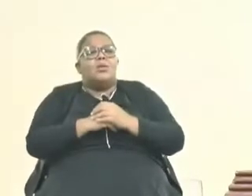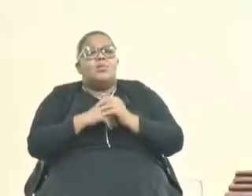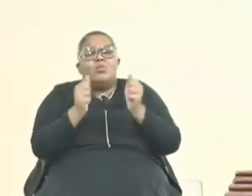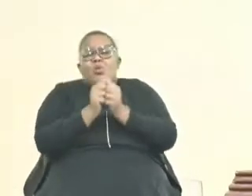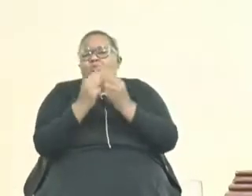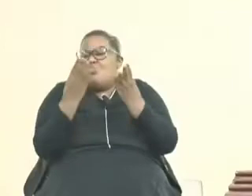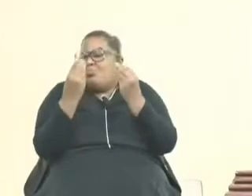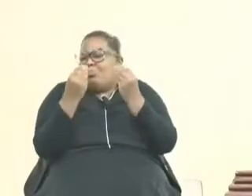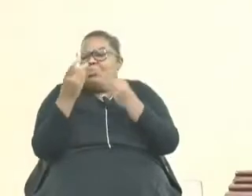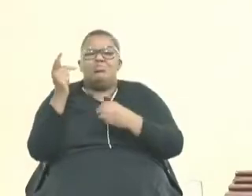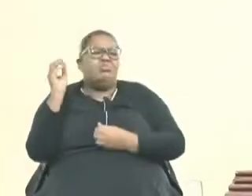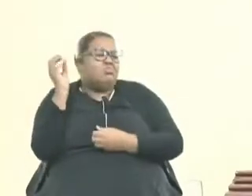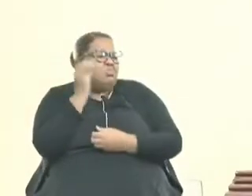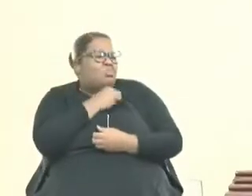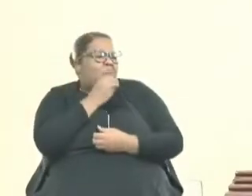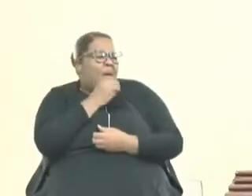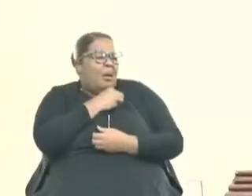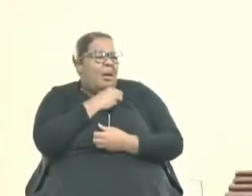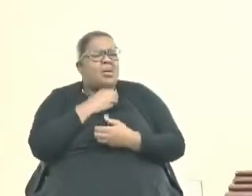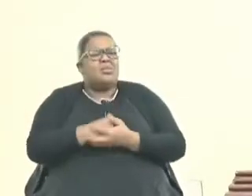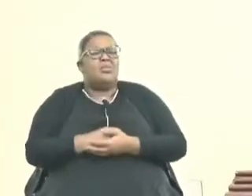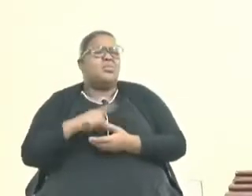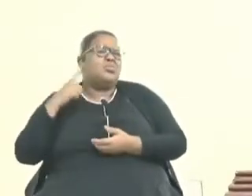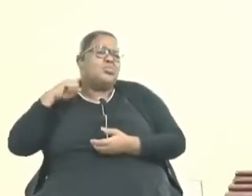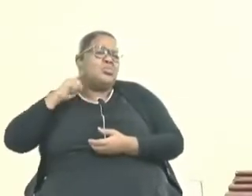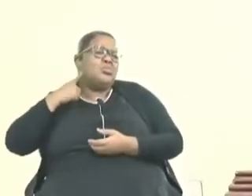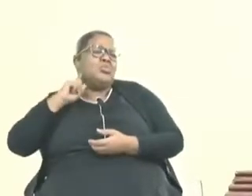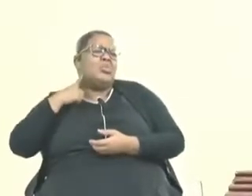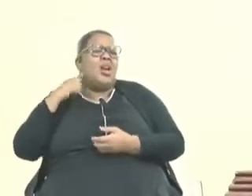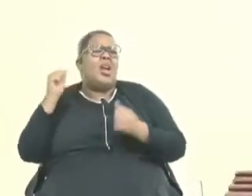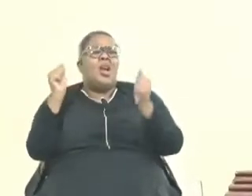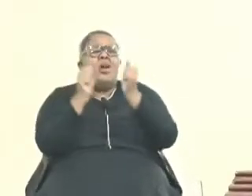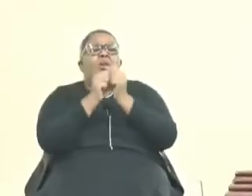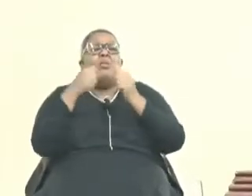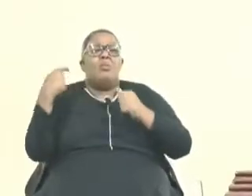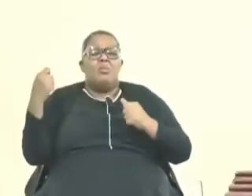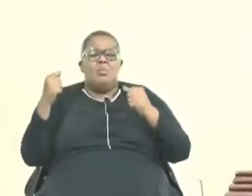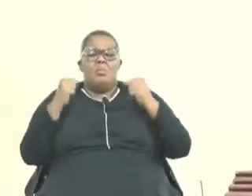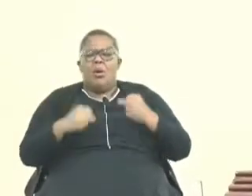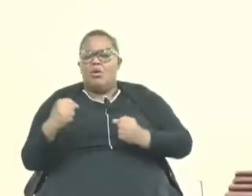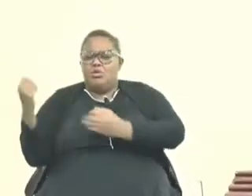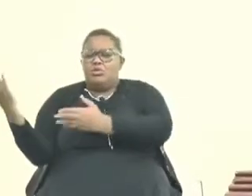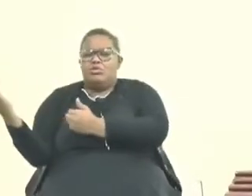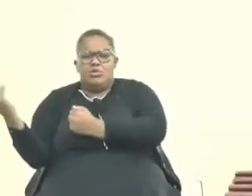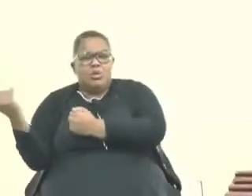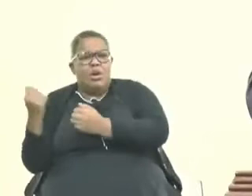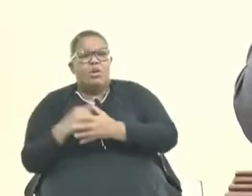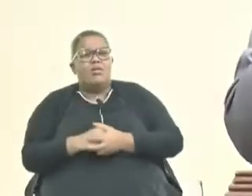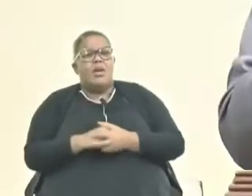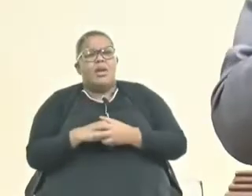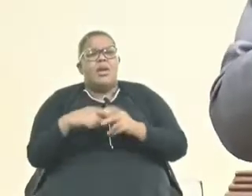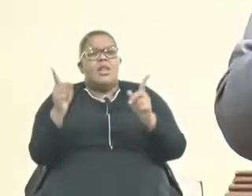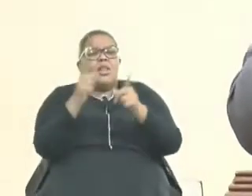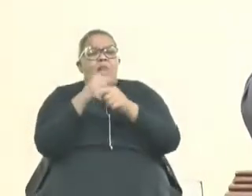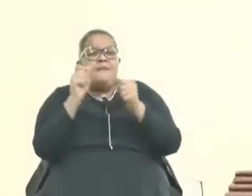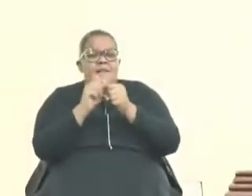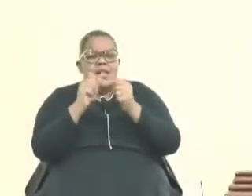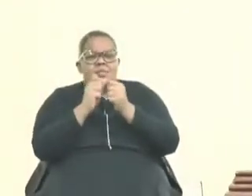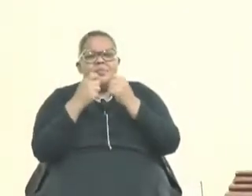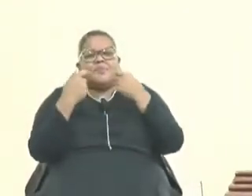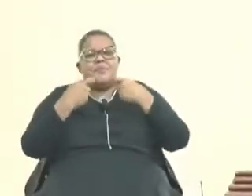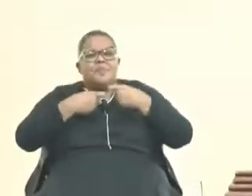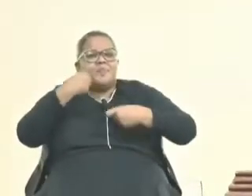iniquidade com tanta impureza alguém pergunta como pode um jovem cristão não fazer